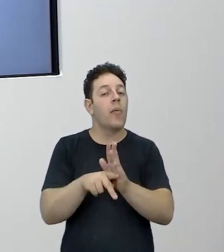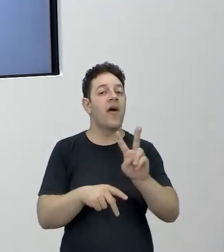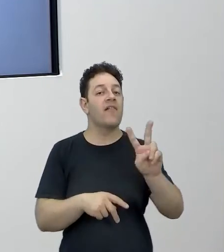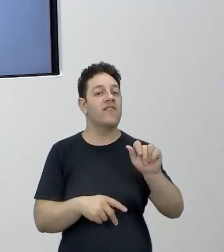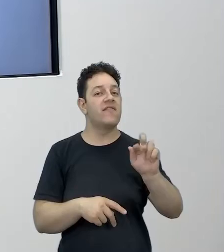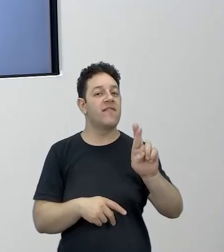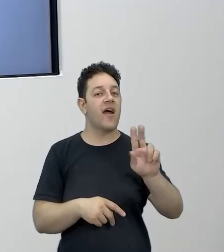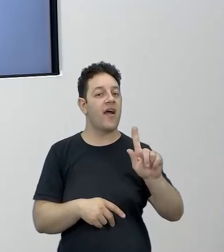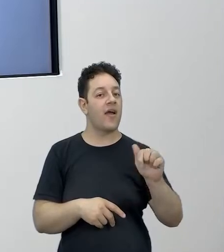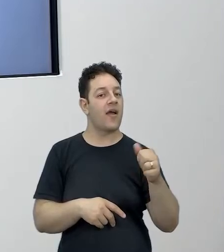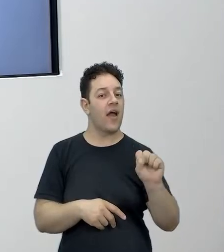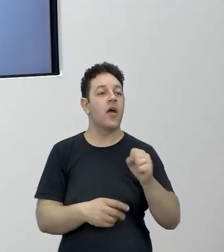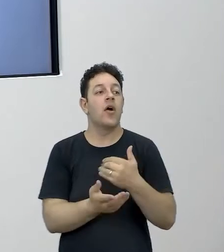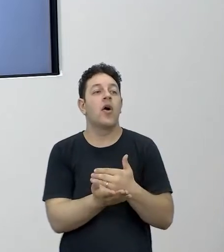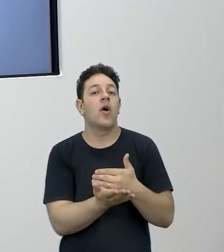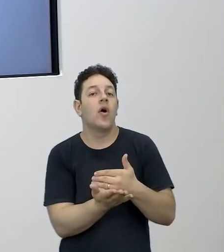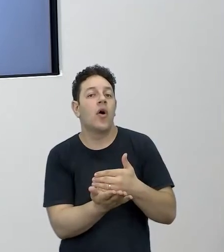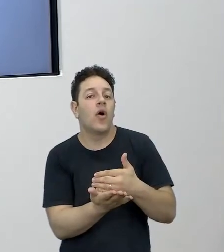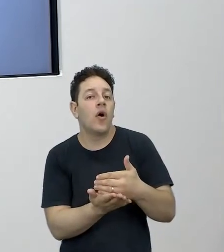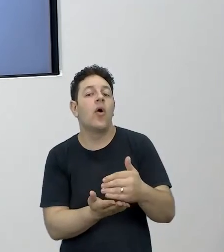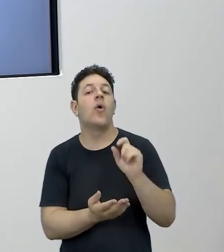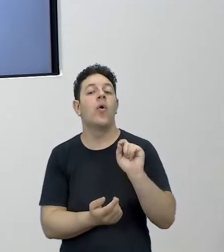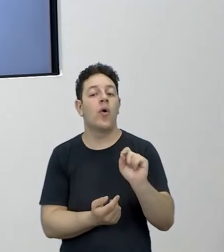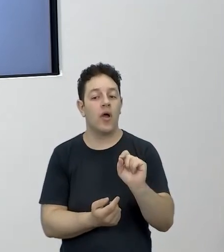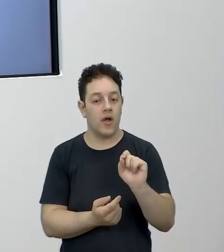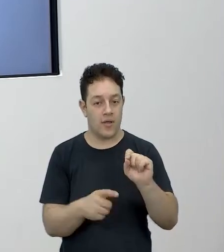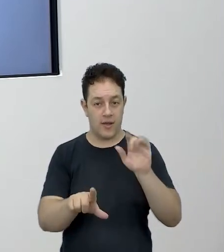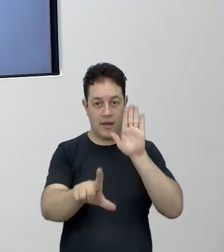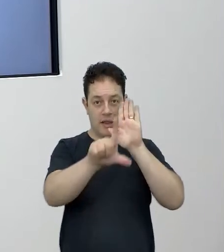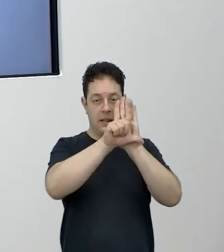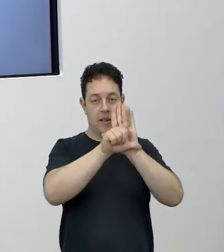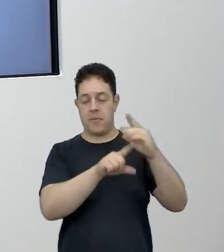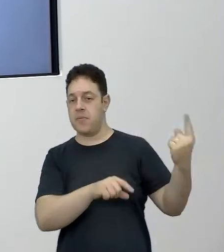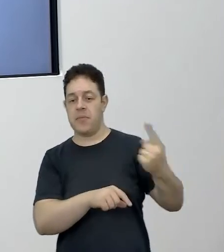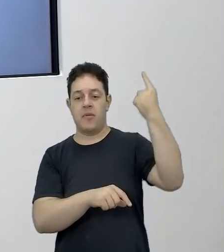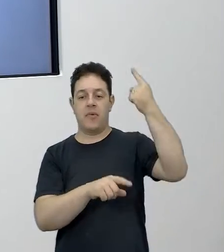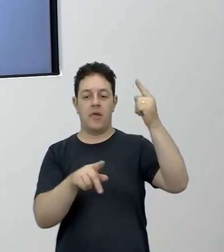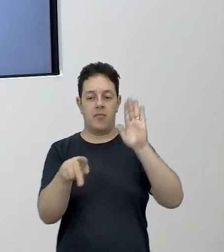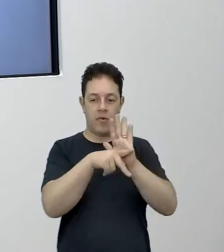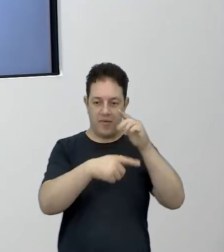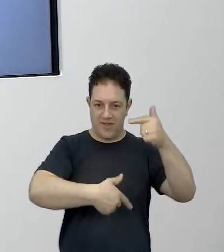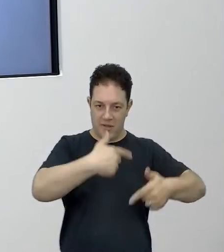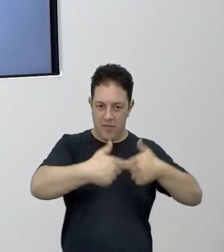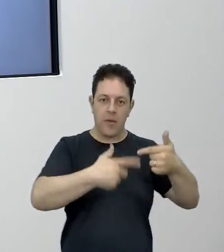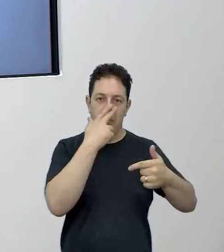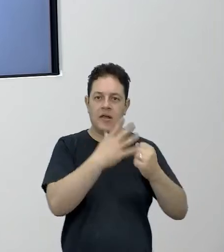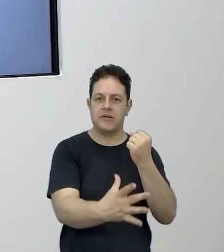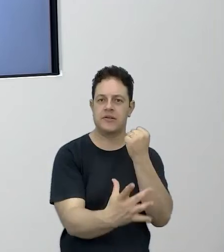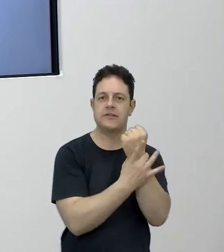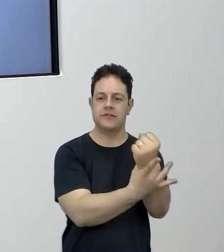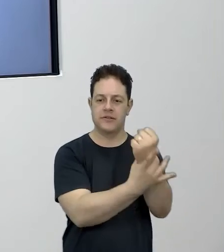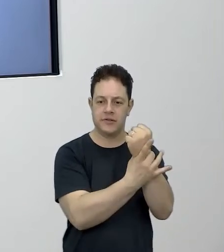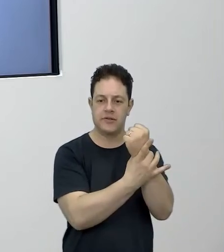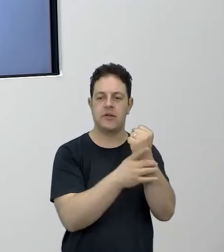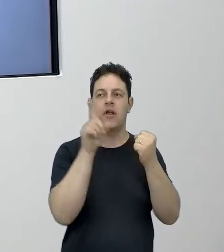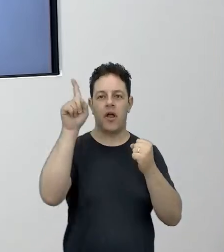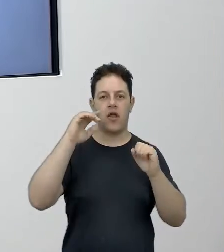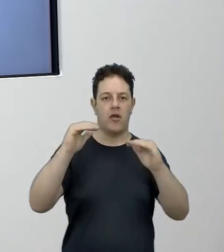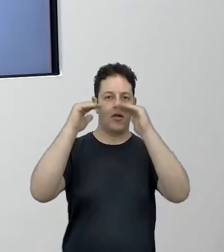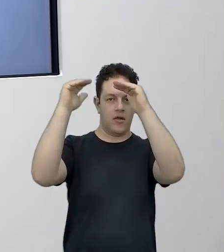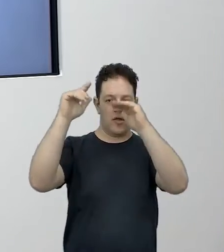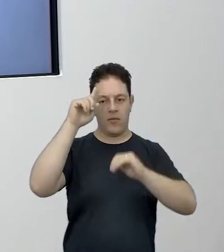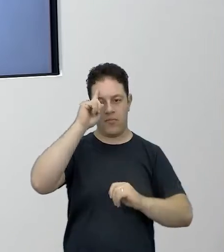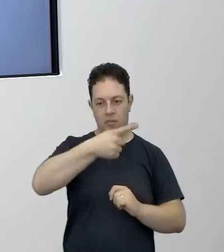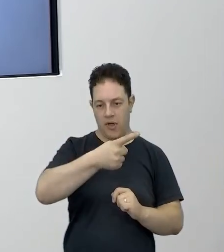se iniciam as primeiras leis trabalhistas que começam a ser garantidas pela Constituição, e